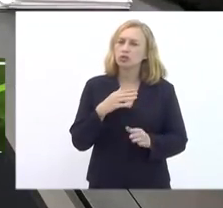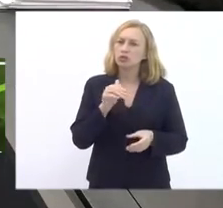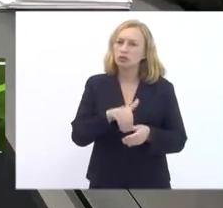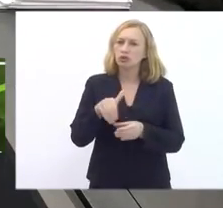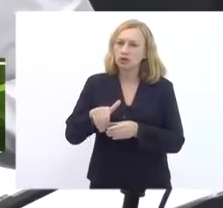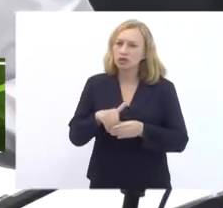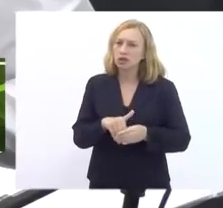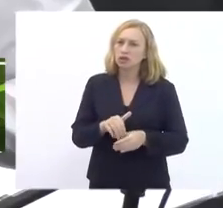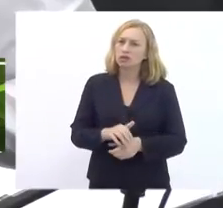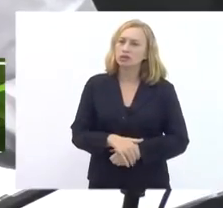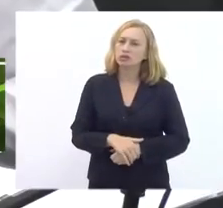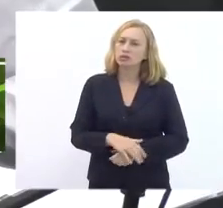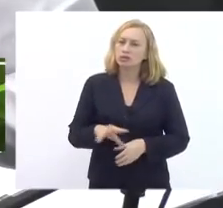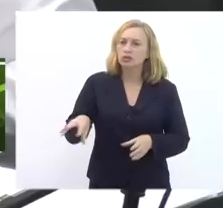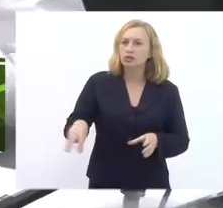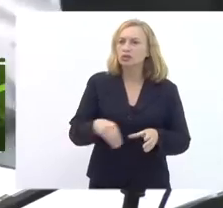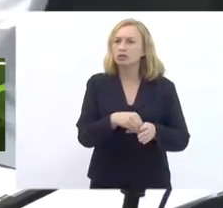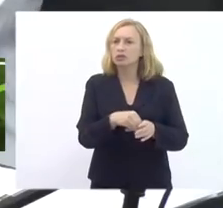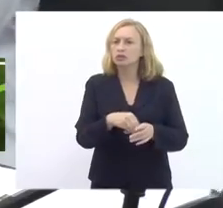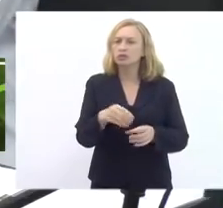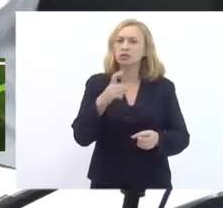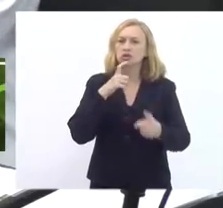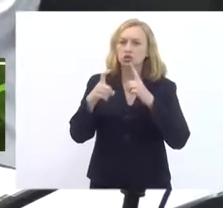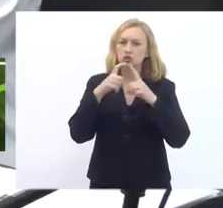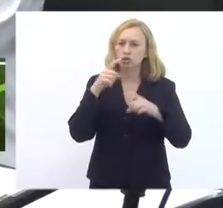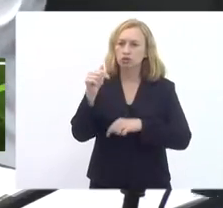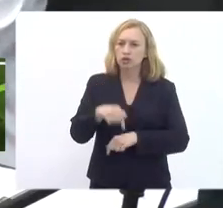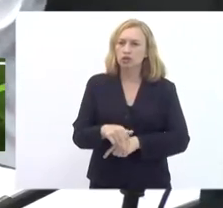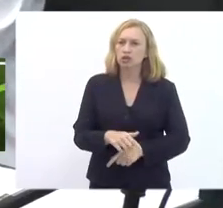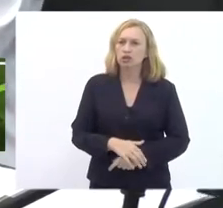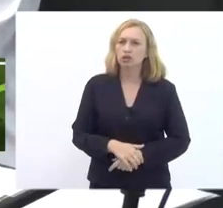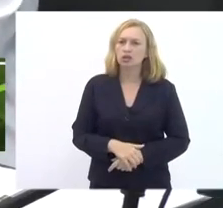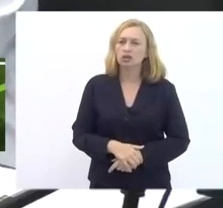votado, colocado para discussão aqui